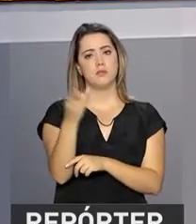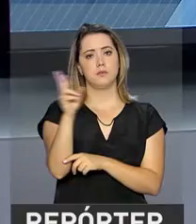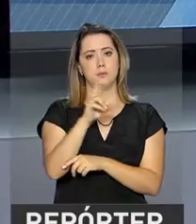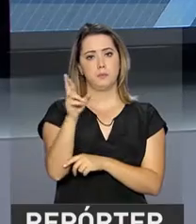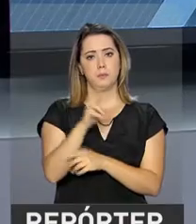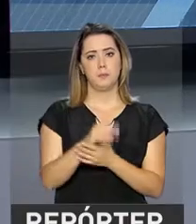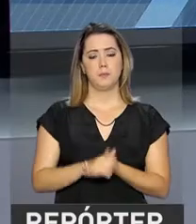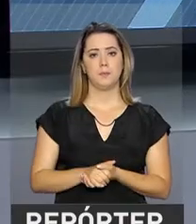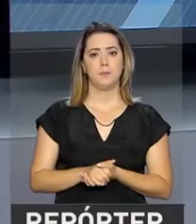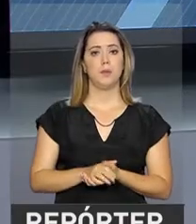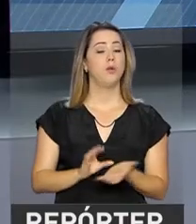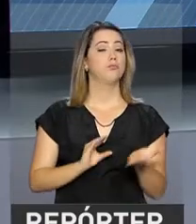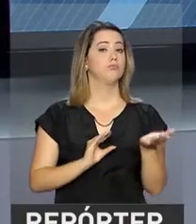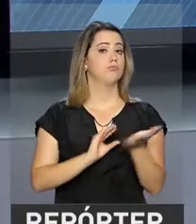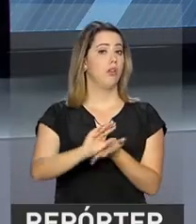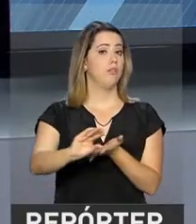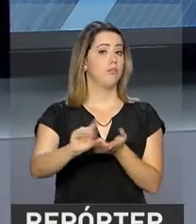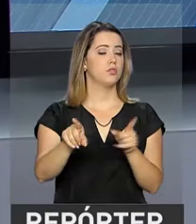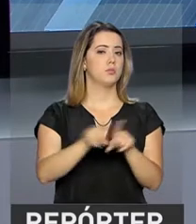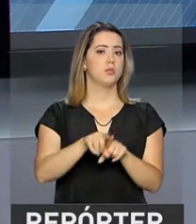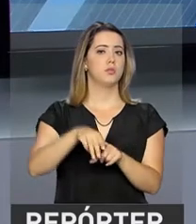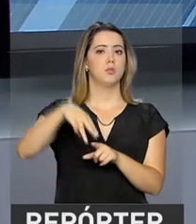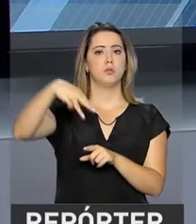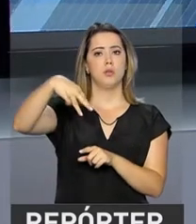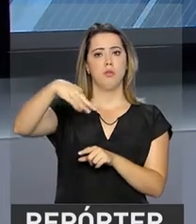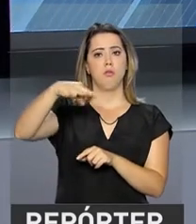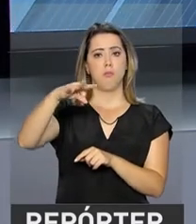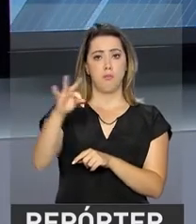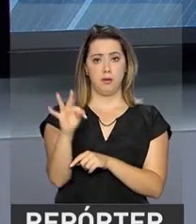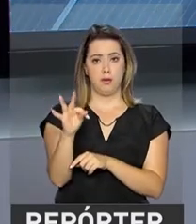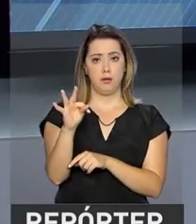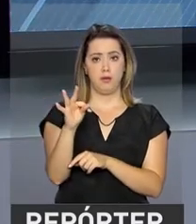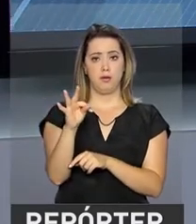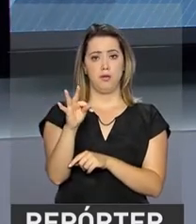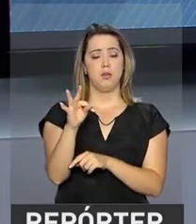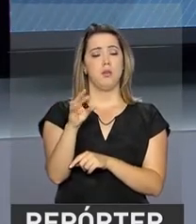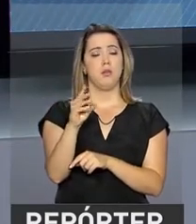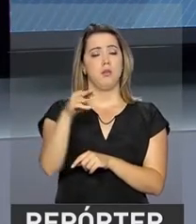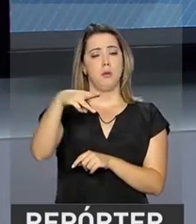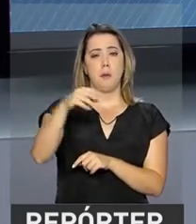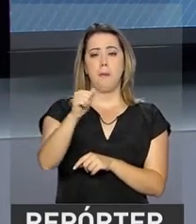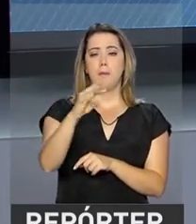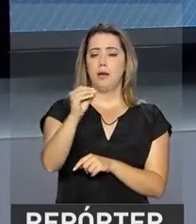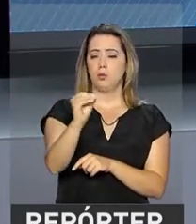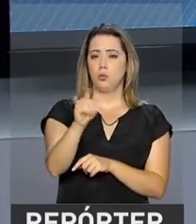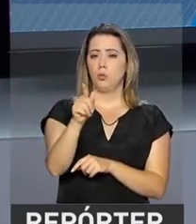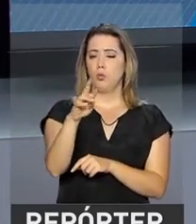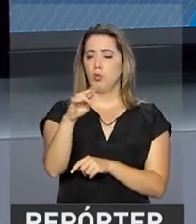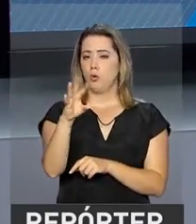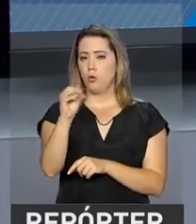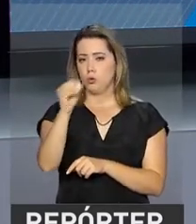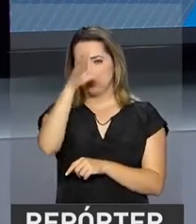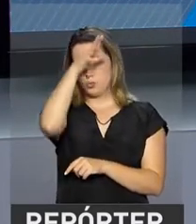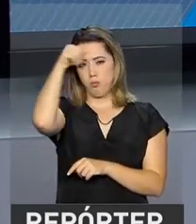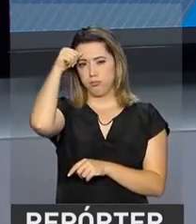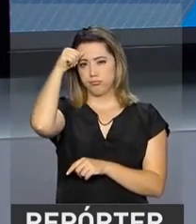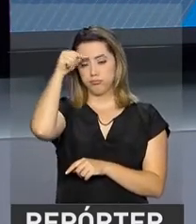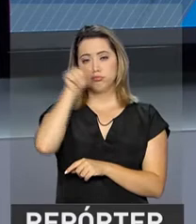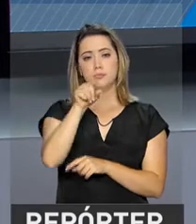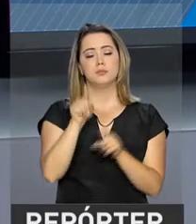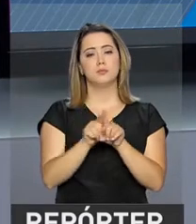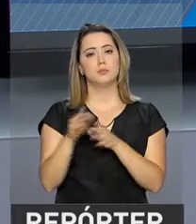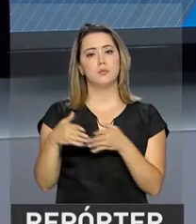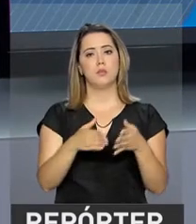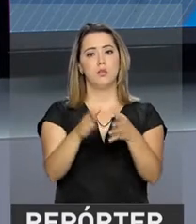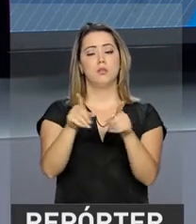em investimentos também em mato grosso estado que é o maior produtor de grãos do país a principal via de escoamento da produção é